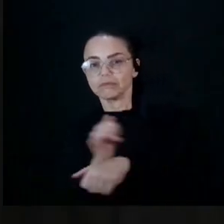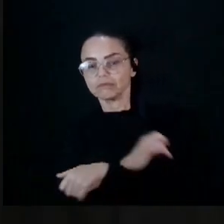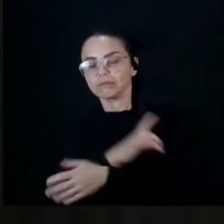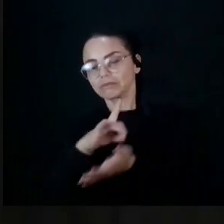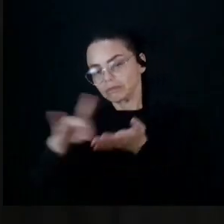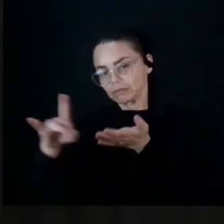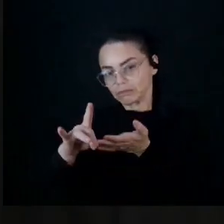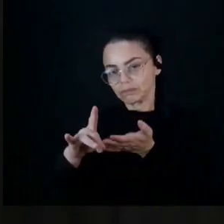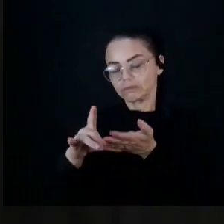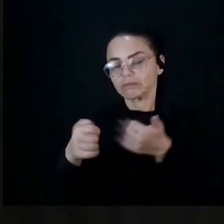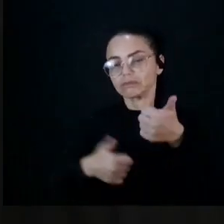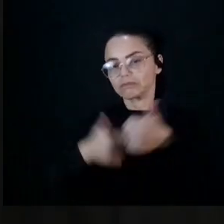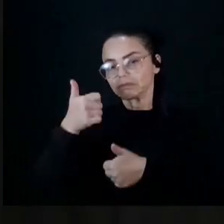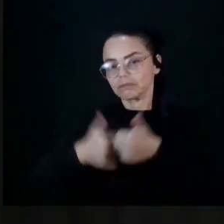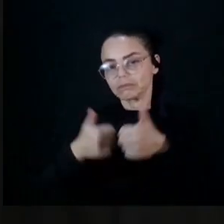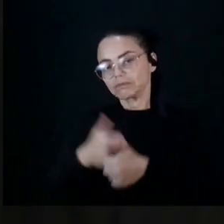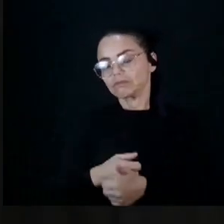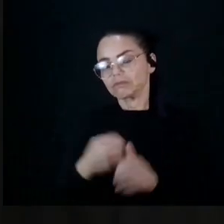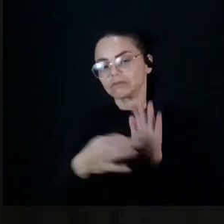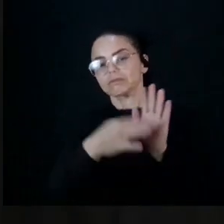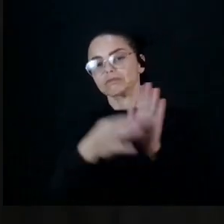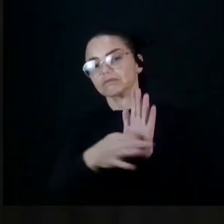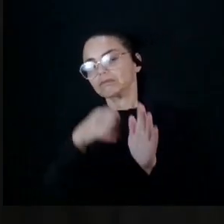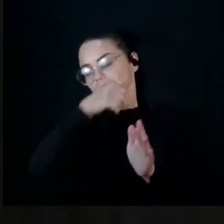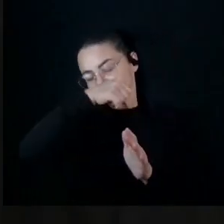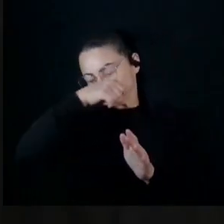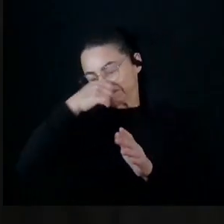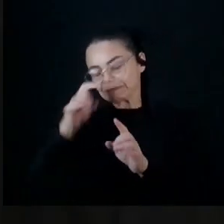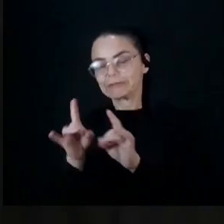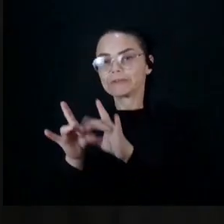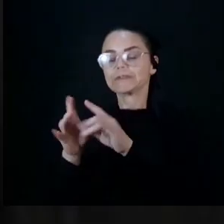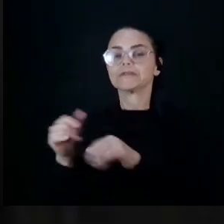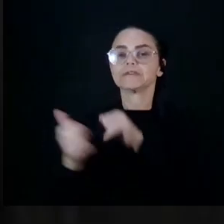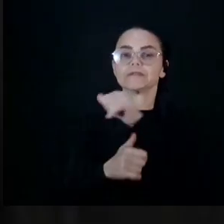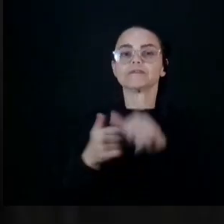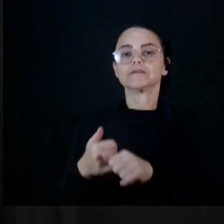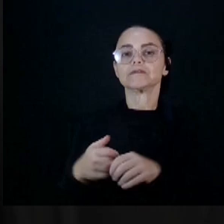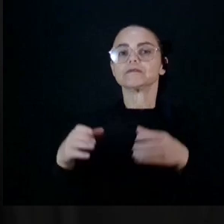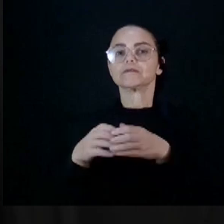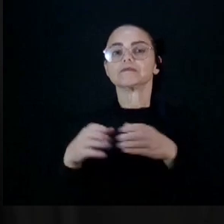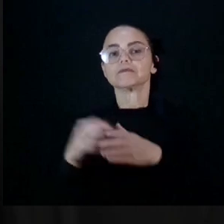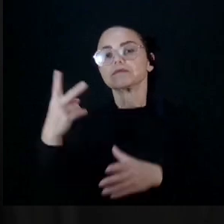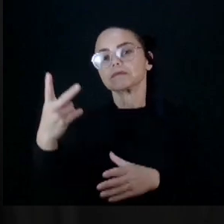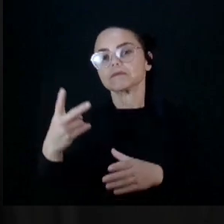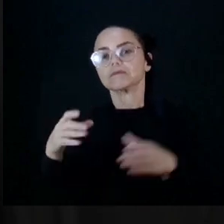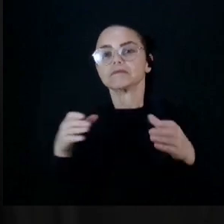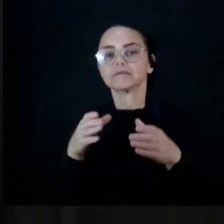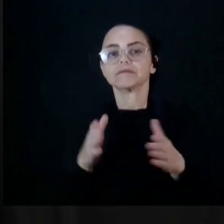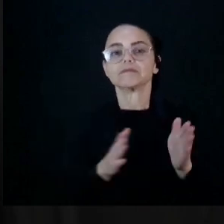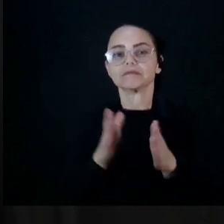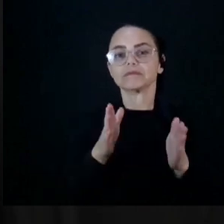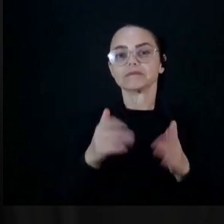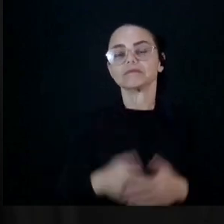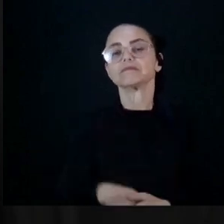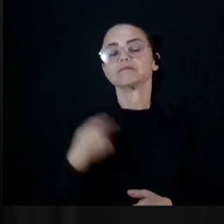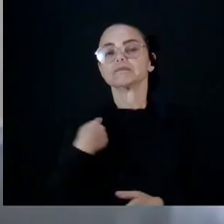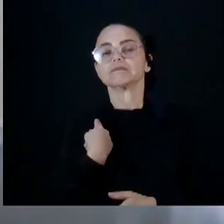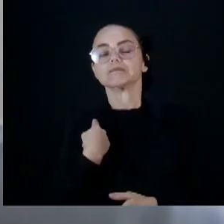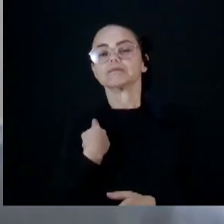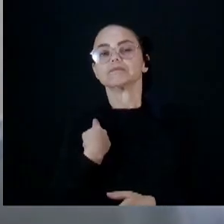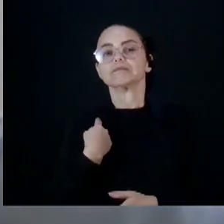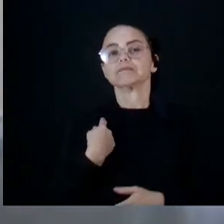o jogo e mandar uma dica para o técnico mudar o time no segundo tempo? Como isso funciona? Isso pode interferir no resultado final do